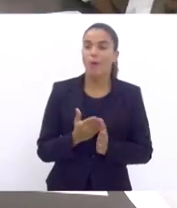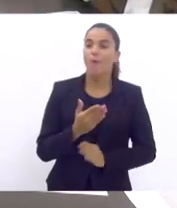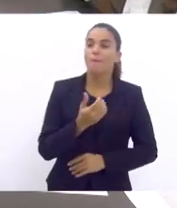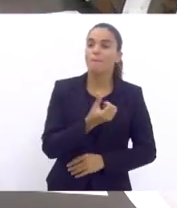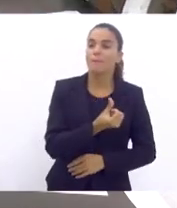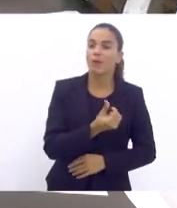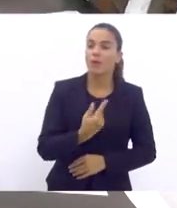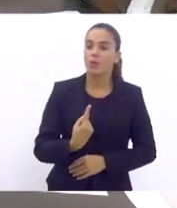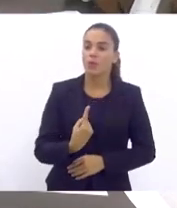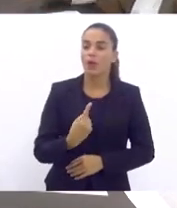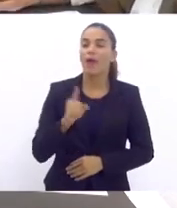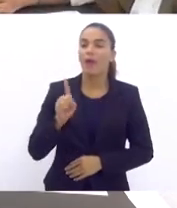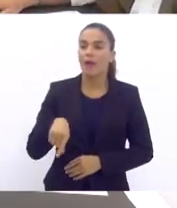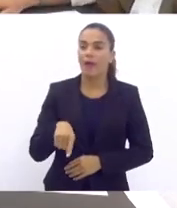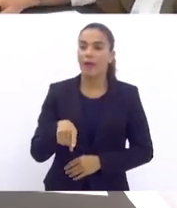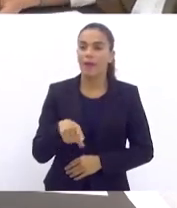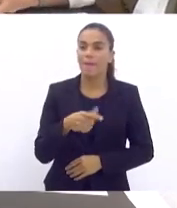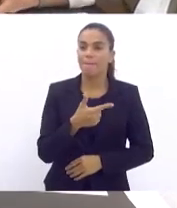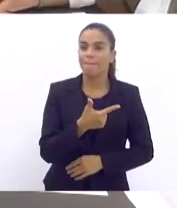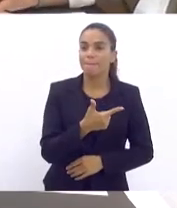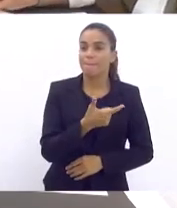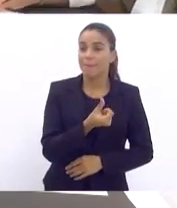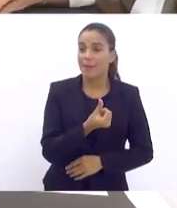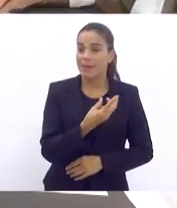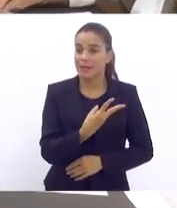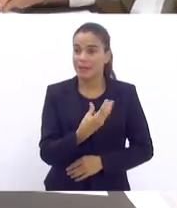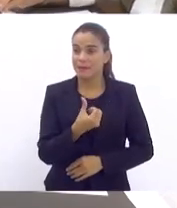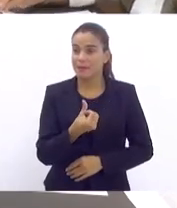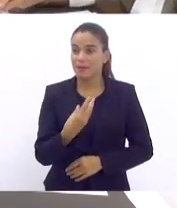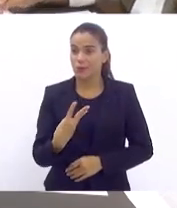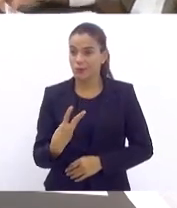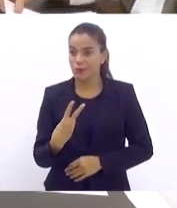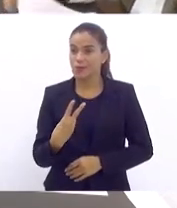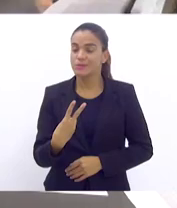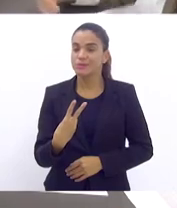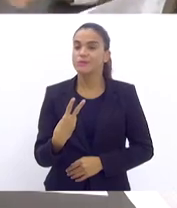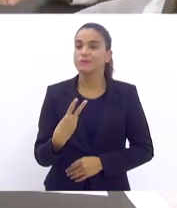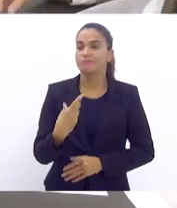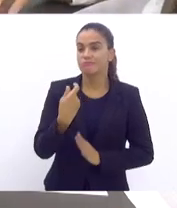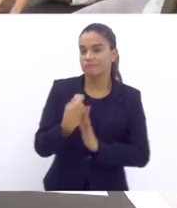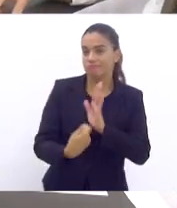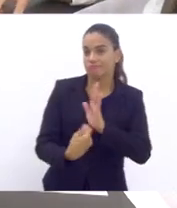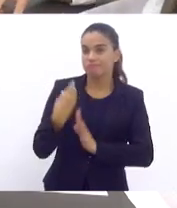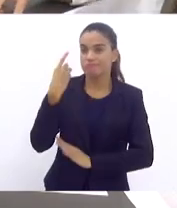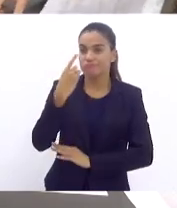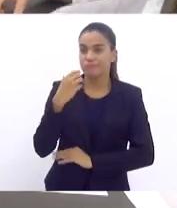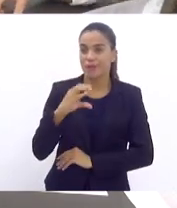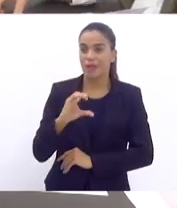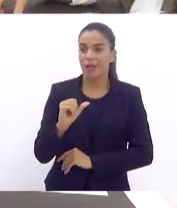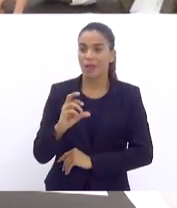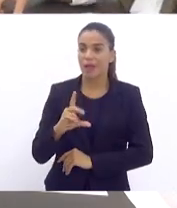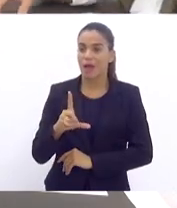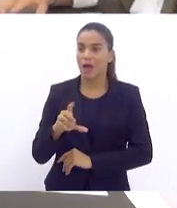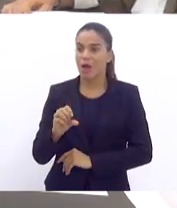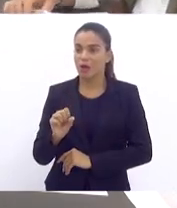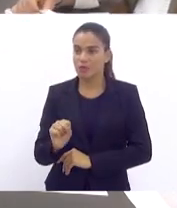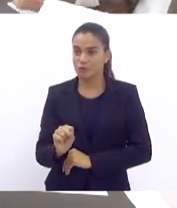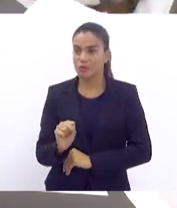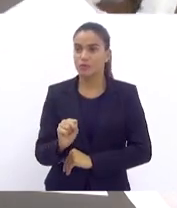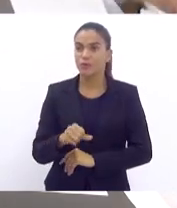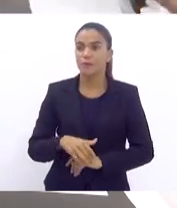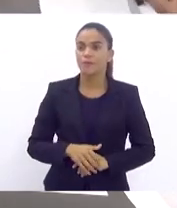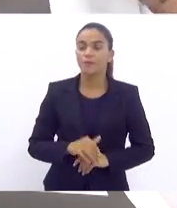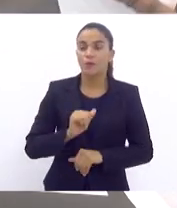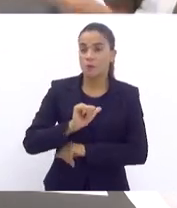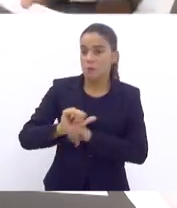que é o projeto 6362 de 22 de autoria do deputado Carlos Macedo que altera a Lei Nº 9.456